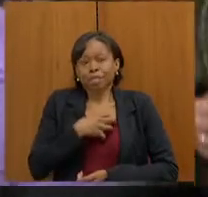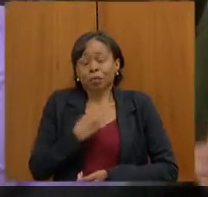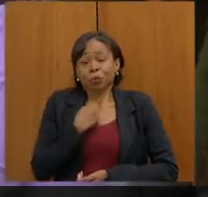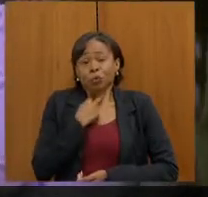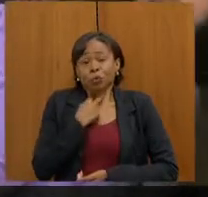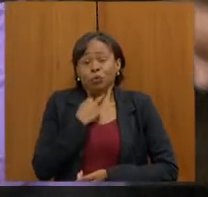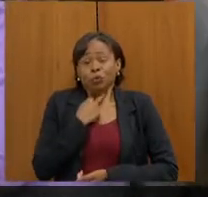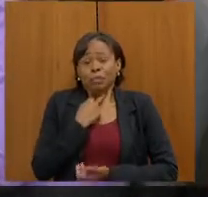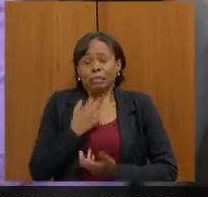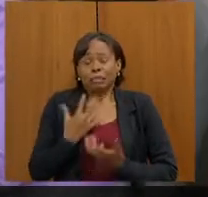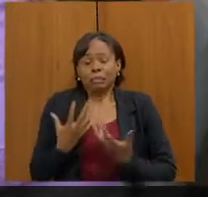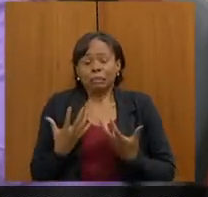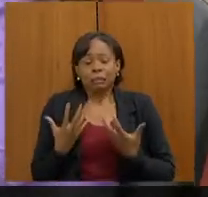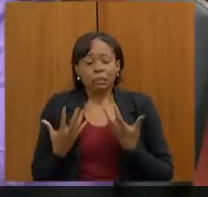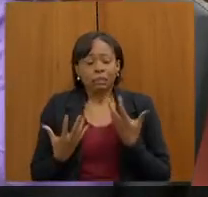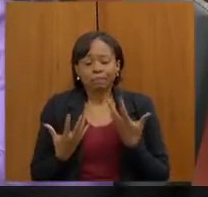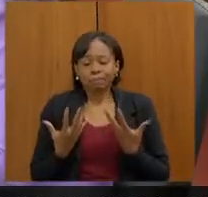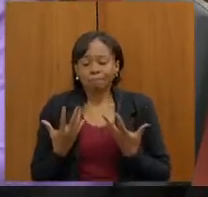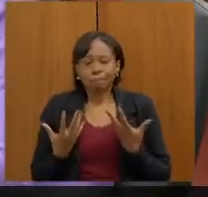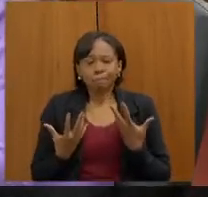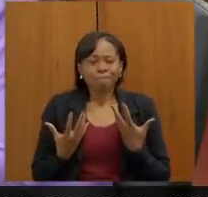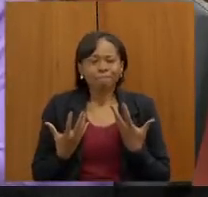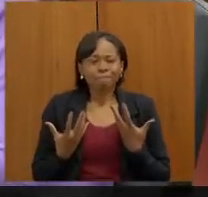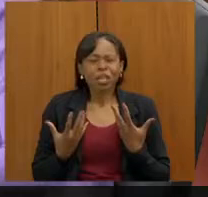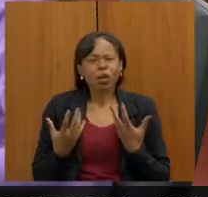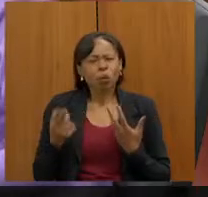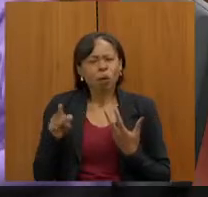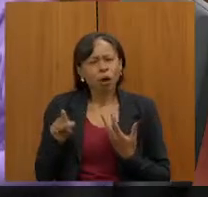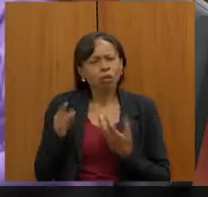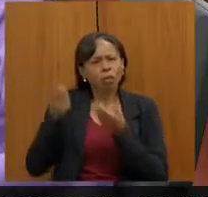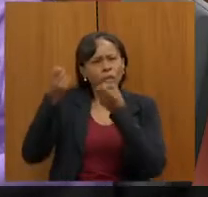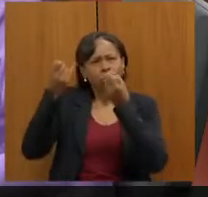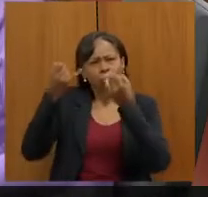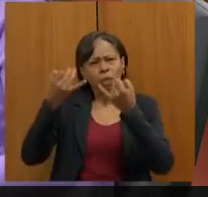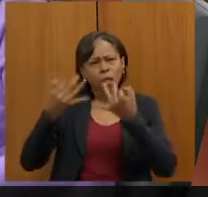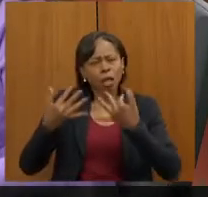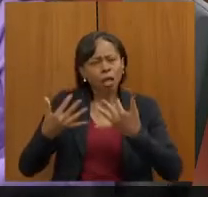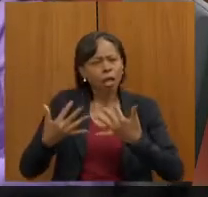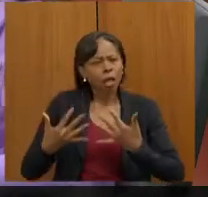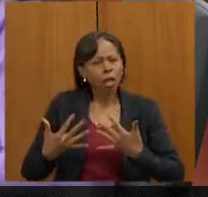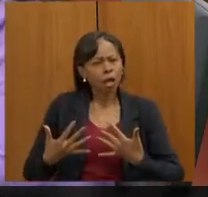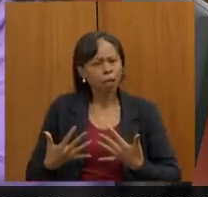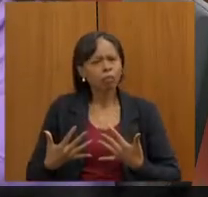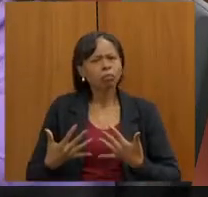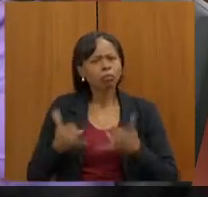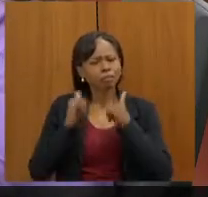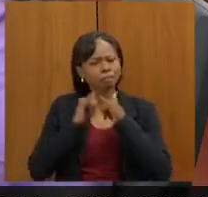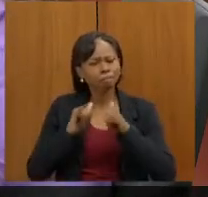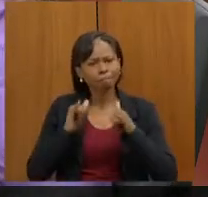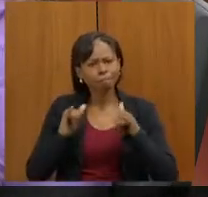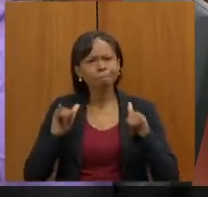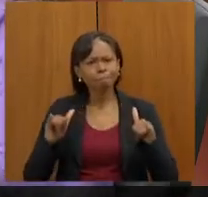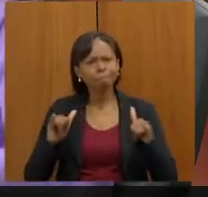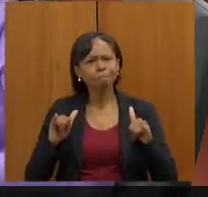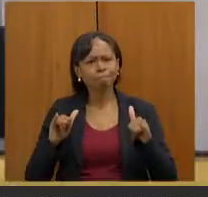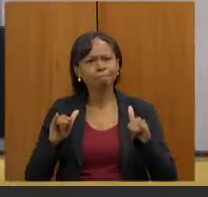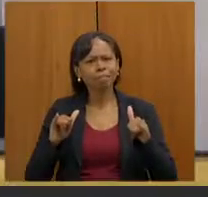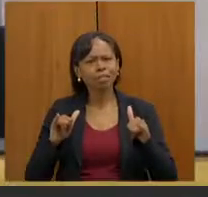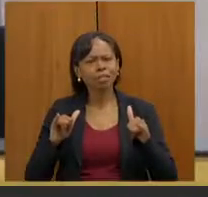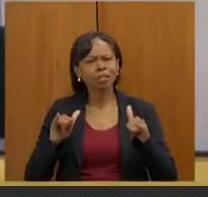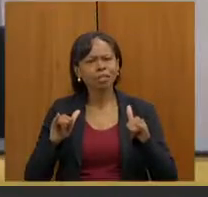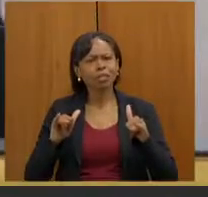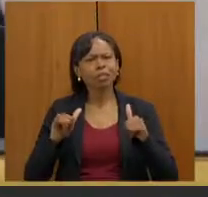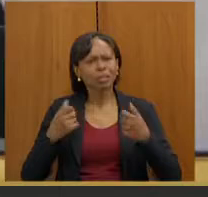Ah tá Fala mesmo né com a clareza dessa informação com chamamento a